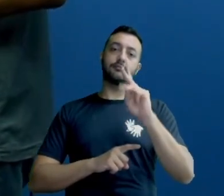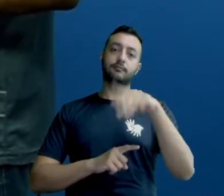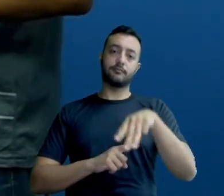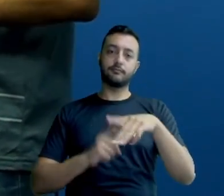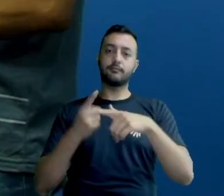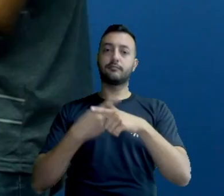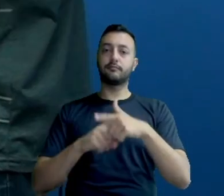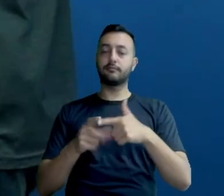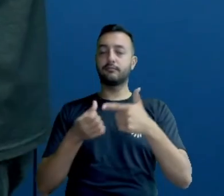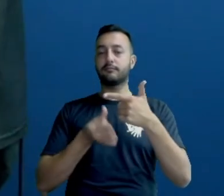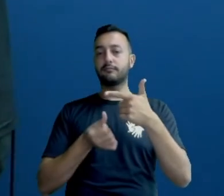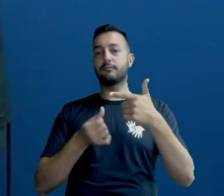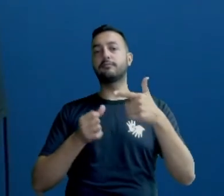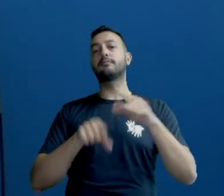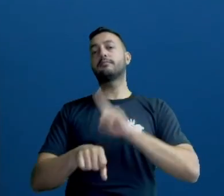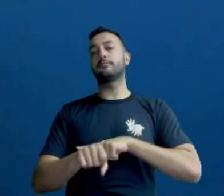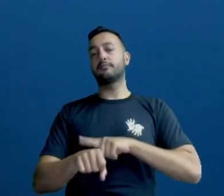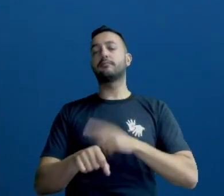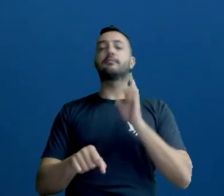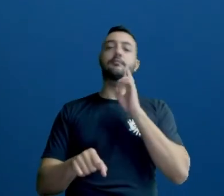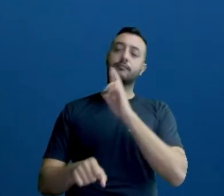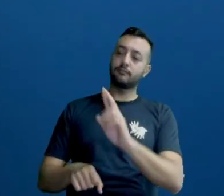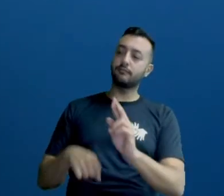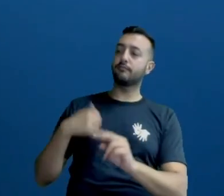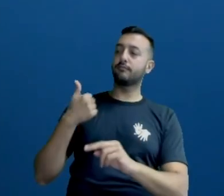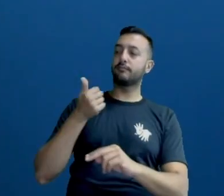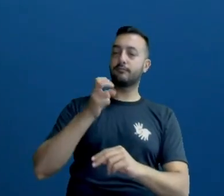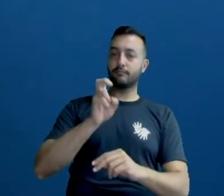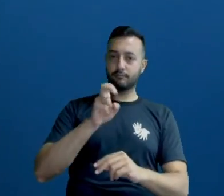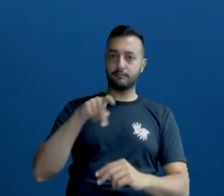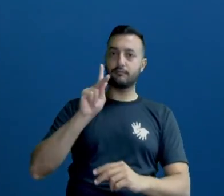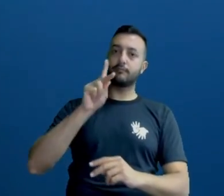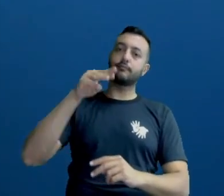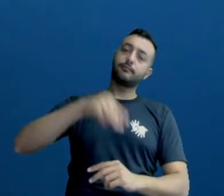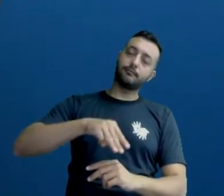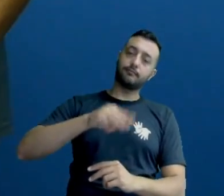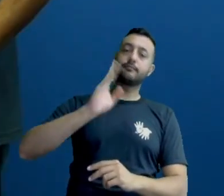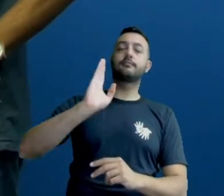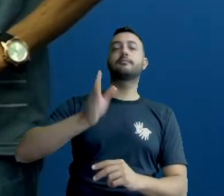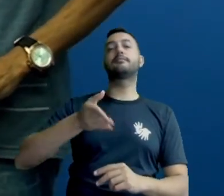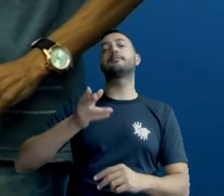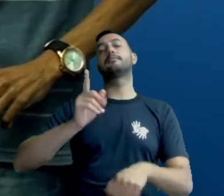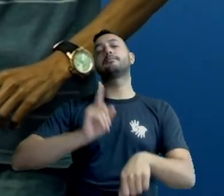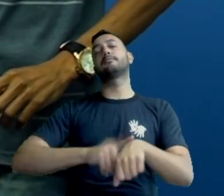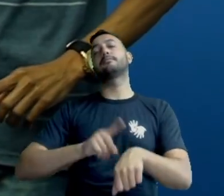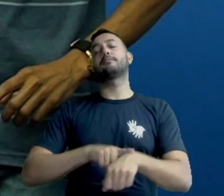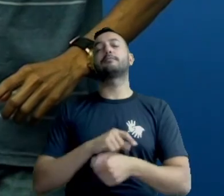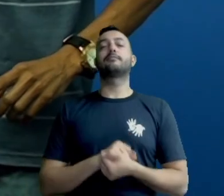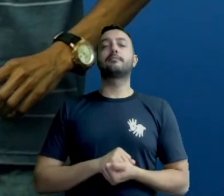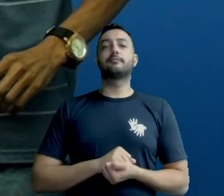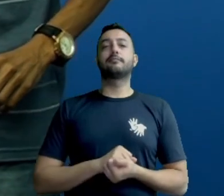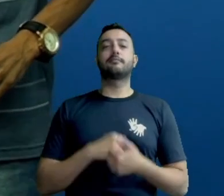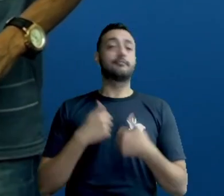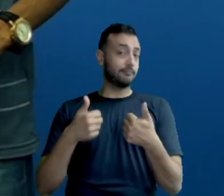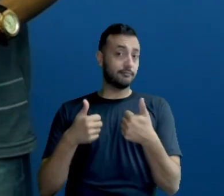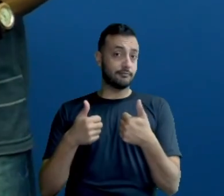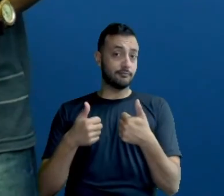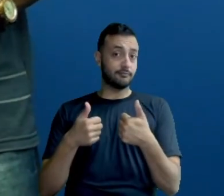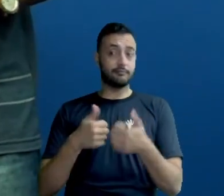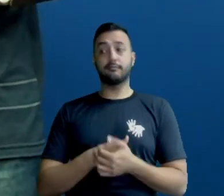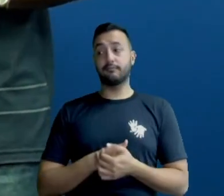quilômetros dividido por 6 horas. Então, a resposta vai ser 15 quilômetros por hora.